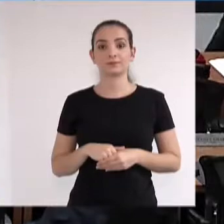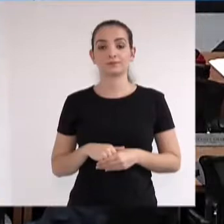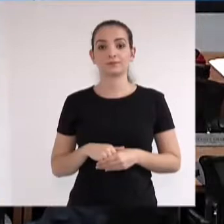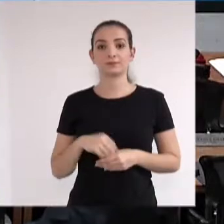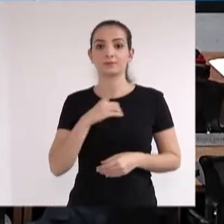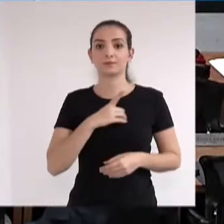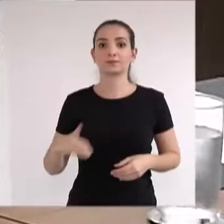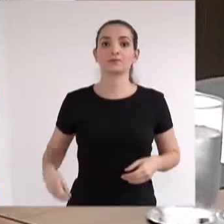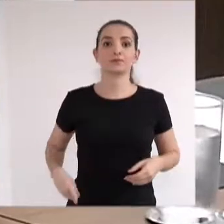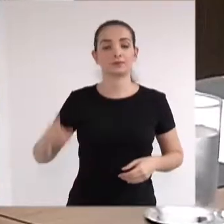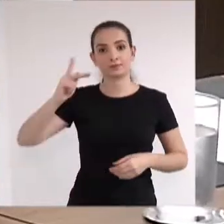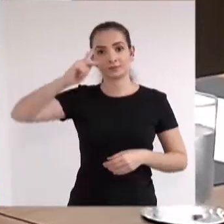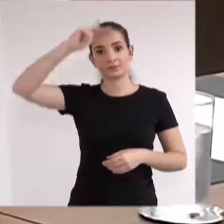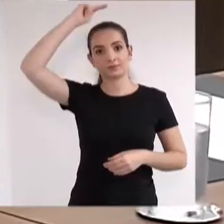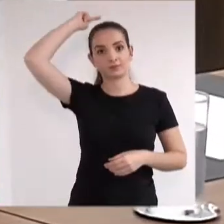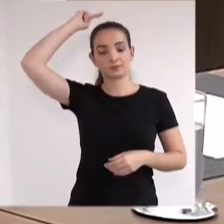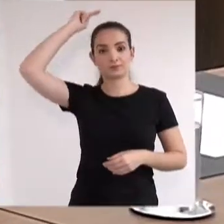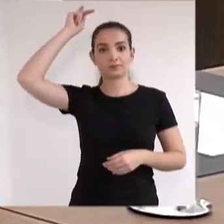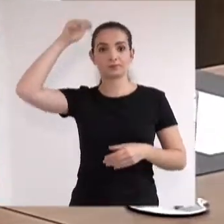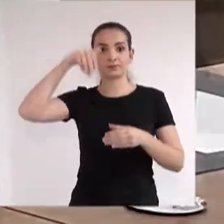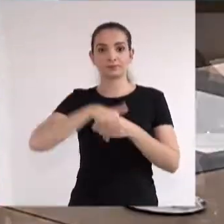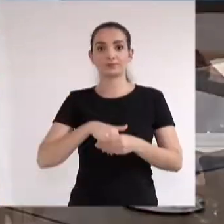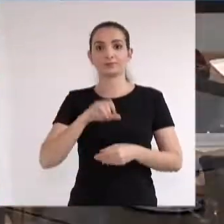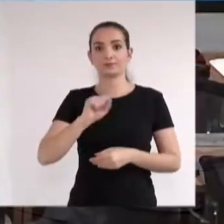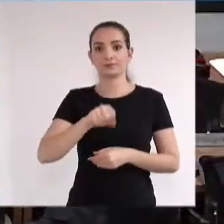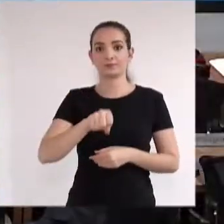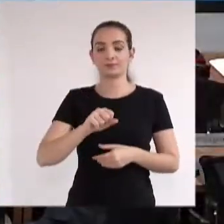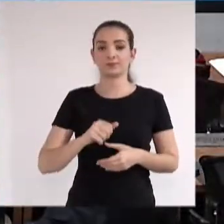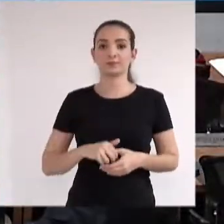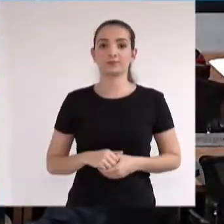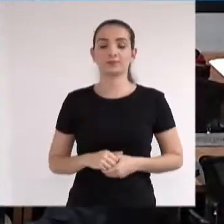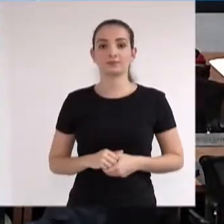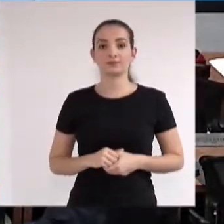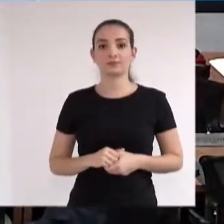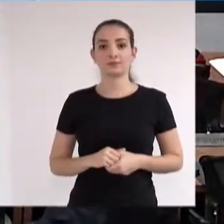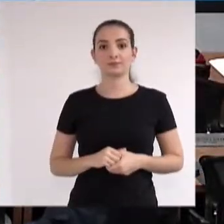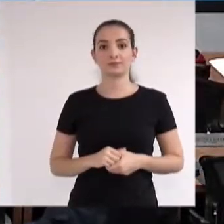Deputado Paulo Correia. Deputado Paulo Correia, vota sim.